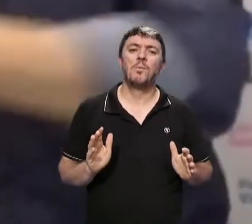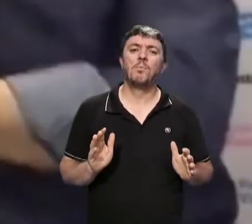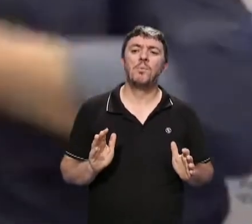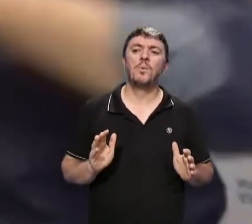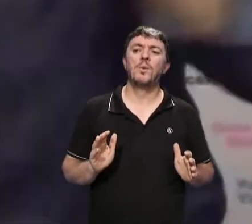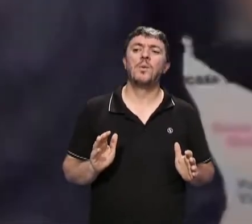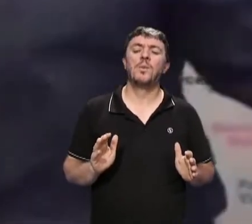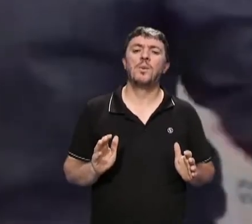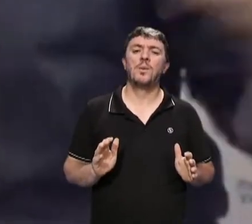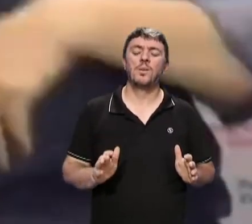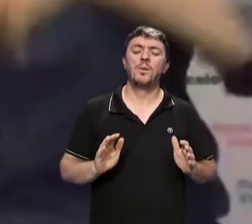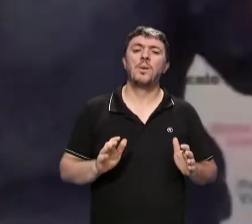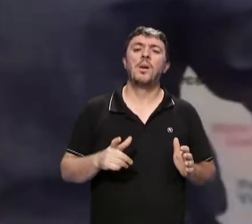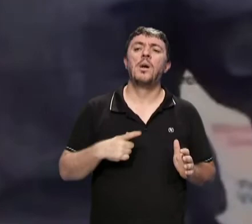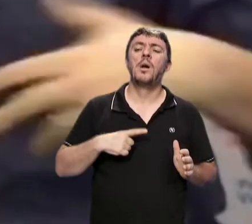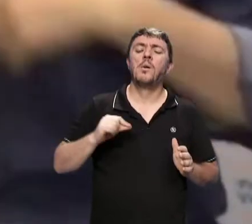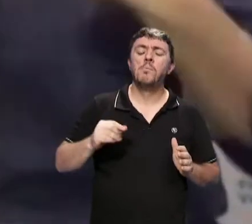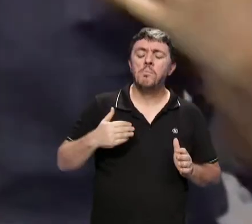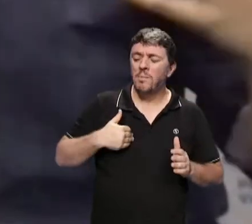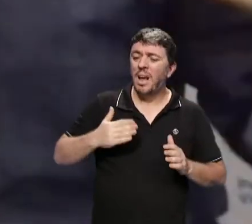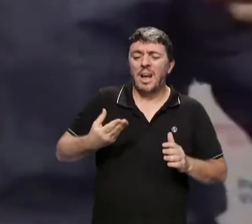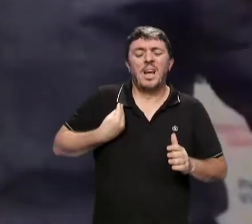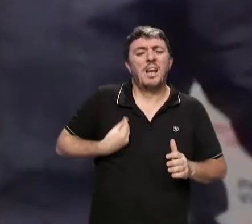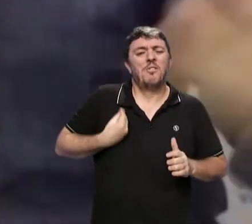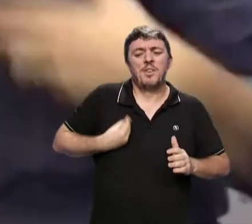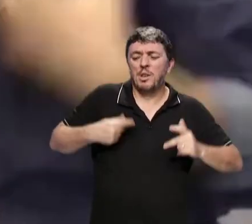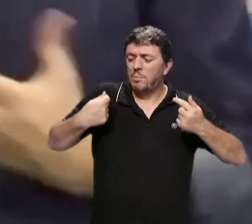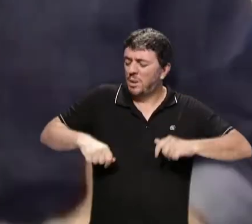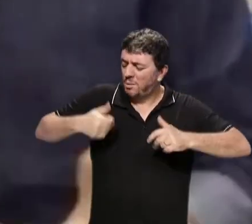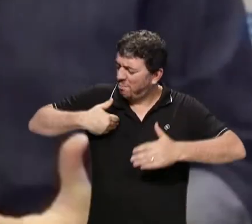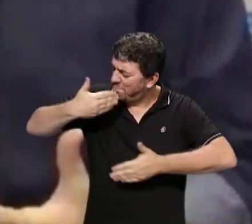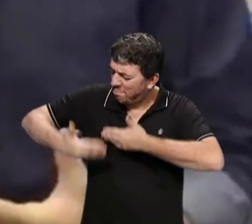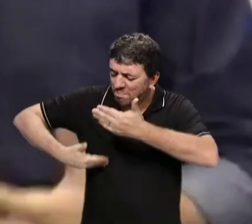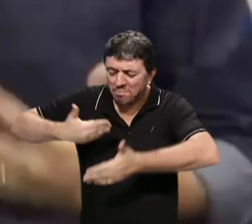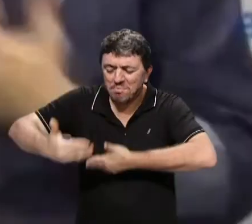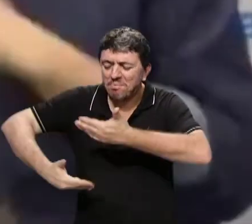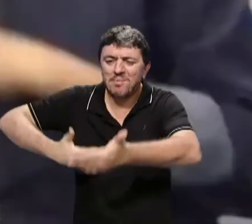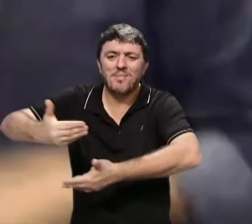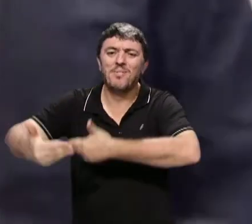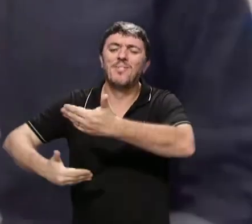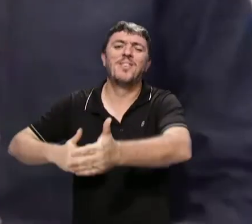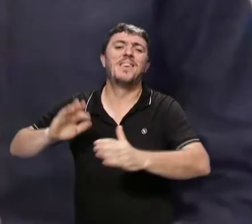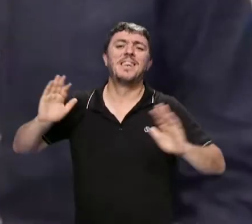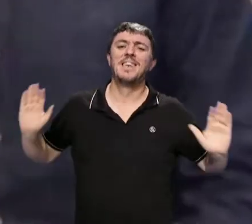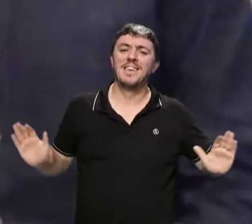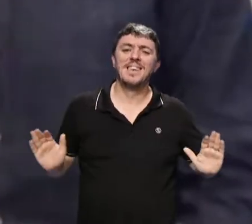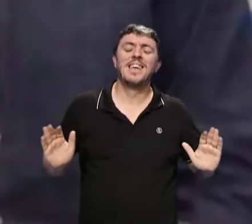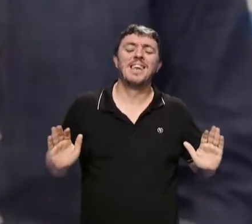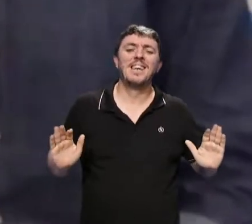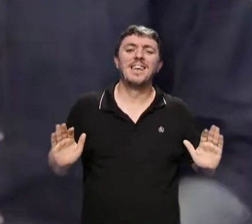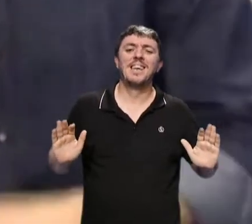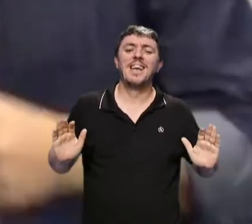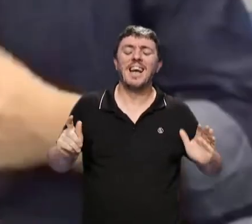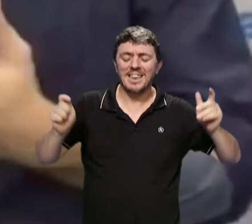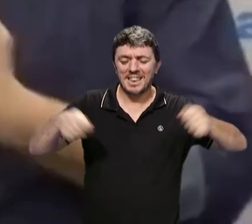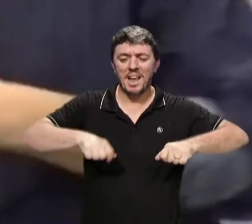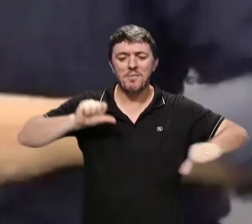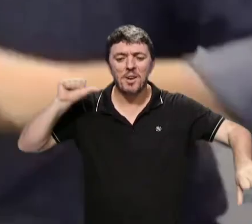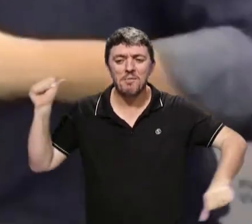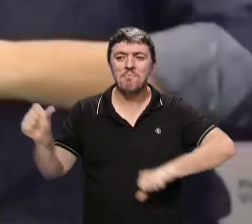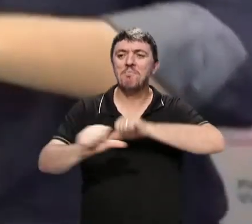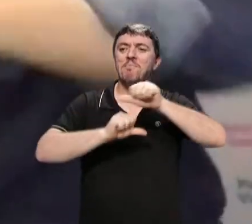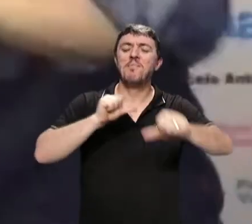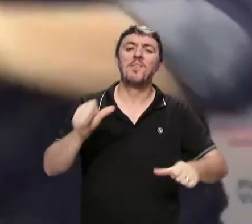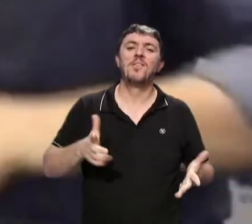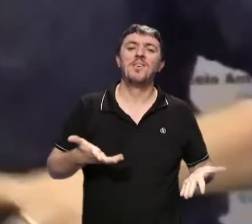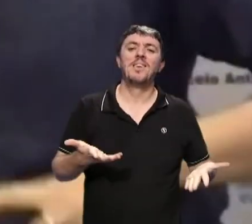o universo, sim, a vida, o que quer que seja, tá te propondo, aí é que as coisas podem mudar mesmo, porque aí você pode encontrar uma